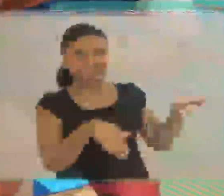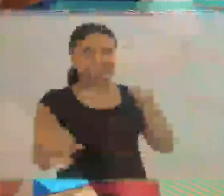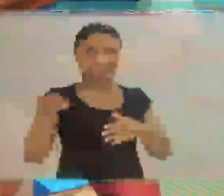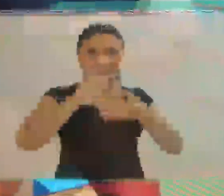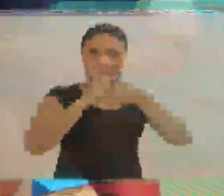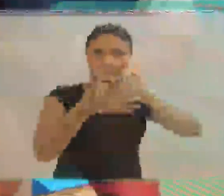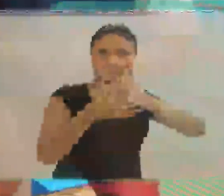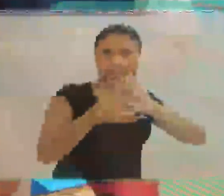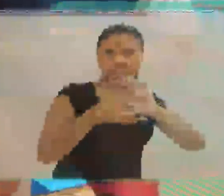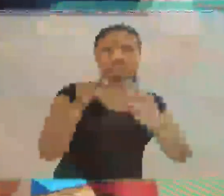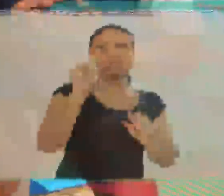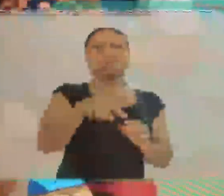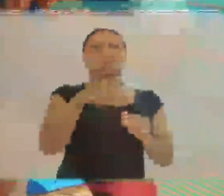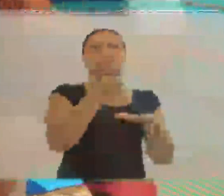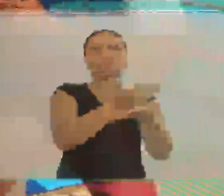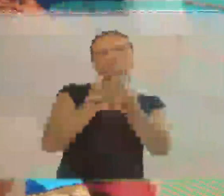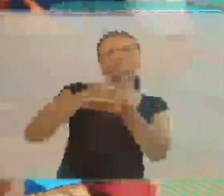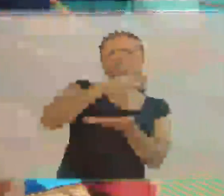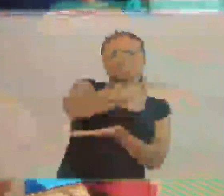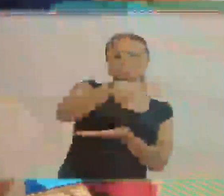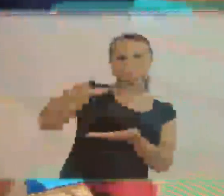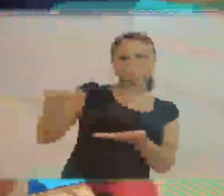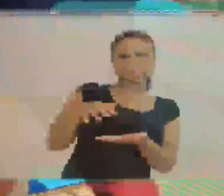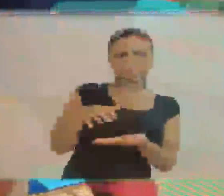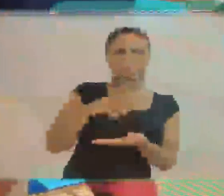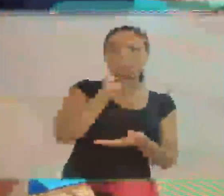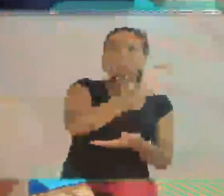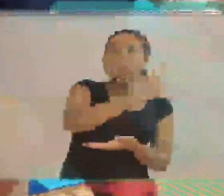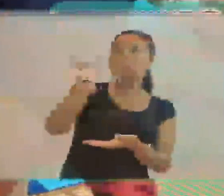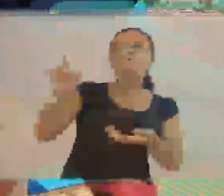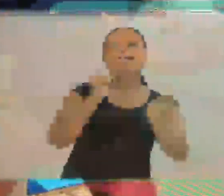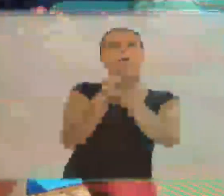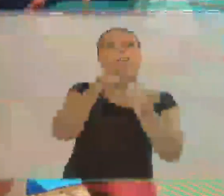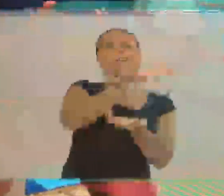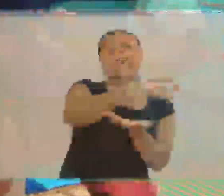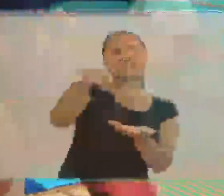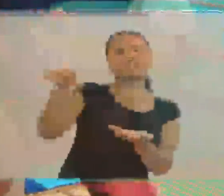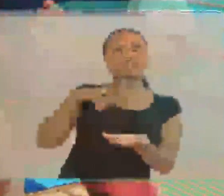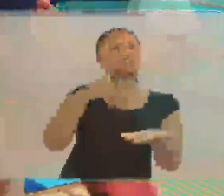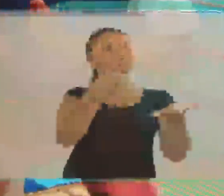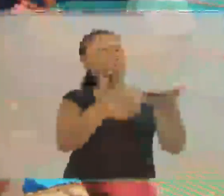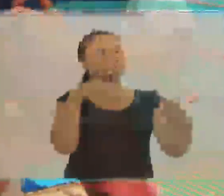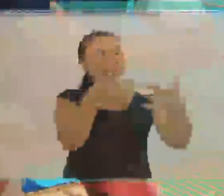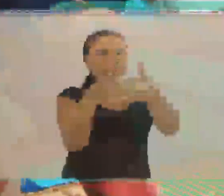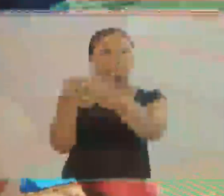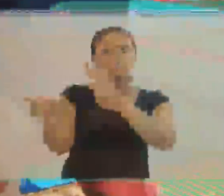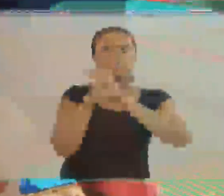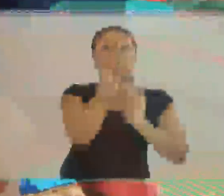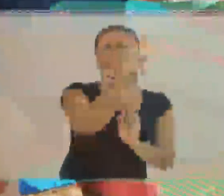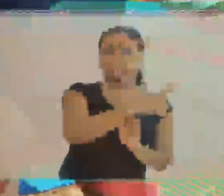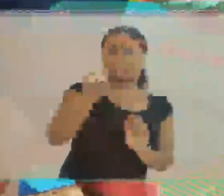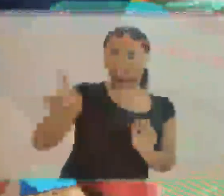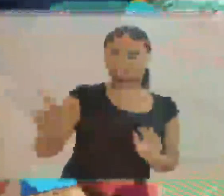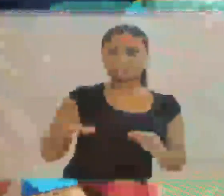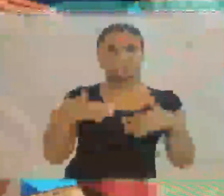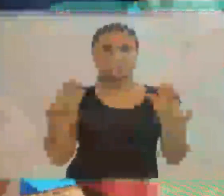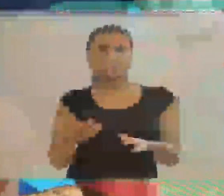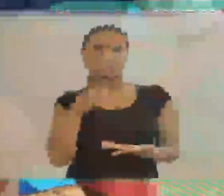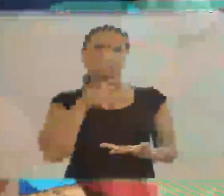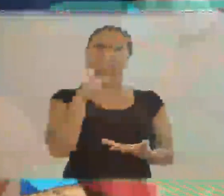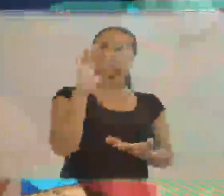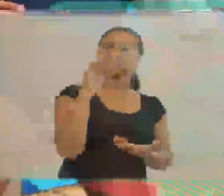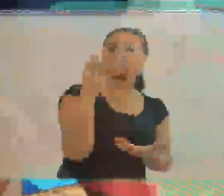A categoria 1 é um atleta que tem o maior comprometimento de deficiência, então é um tetraplégico.